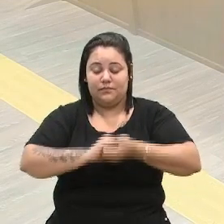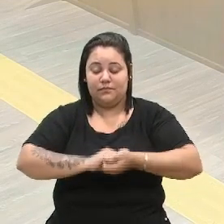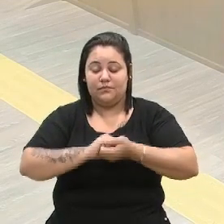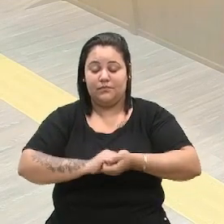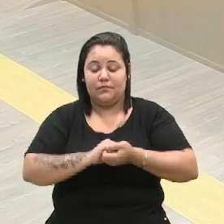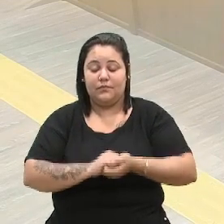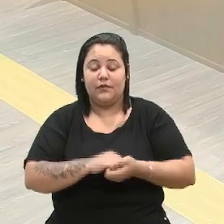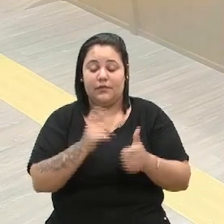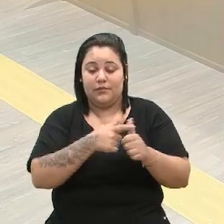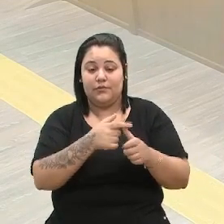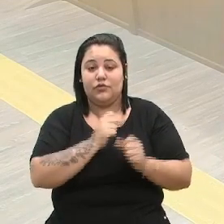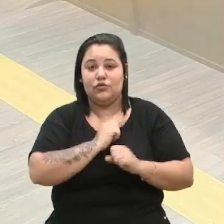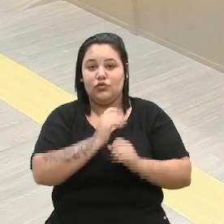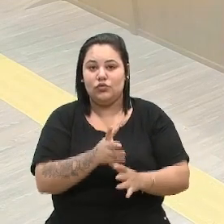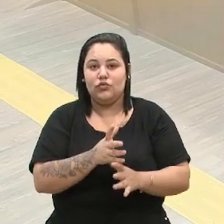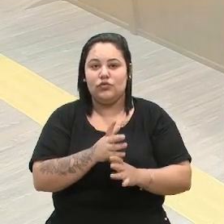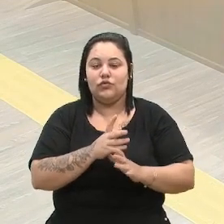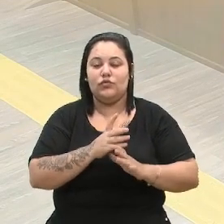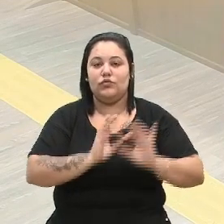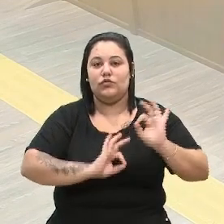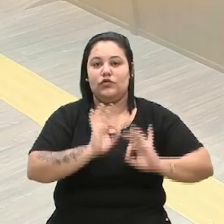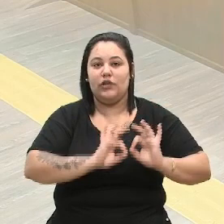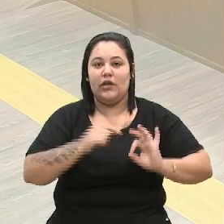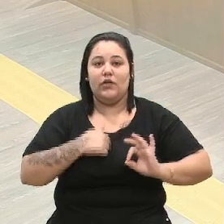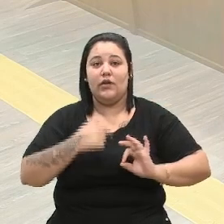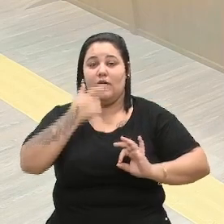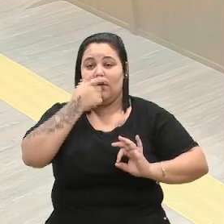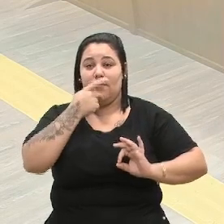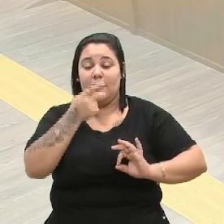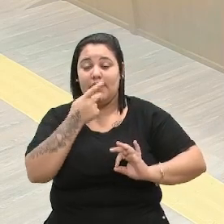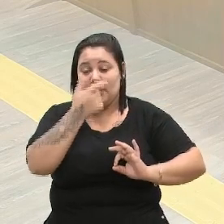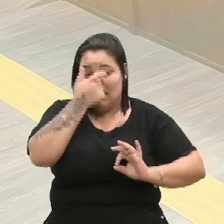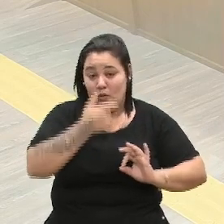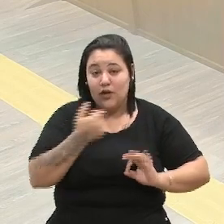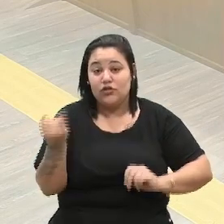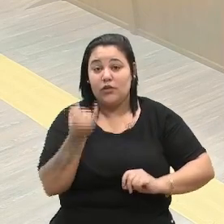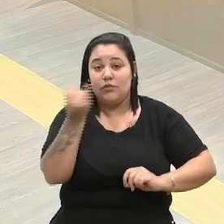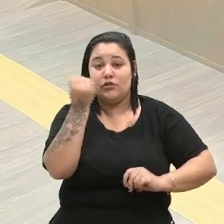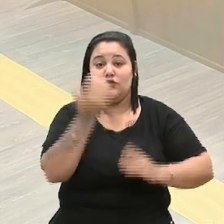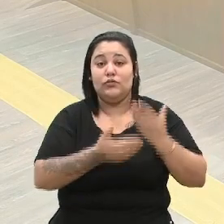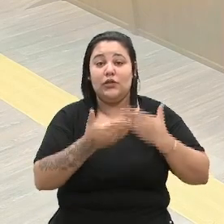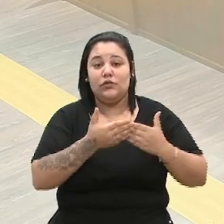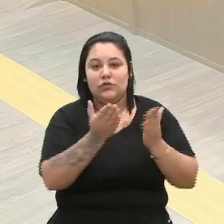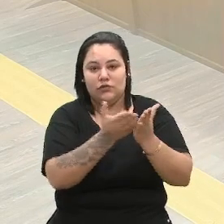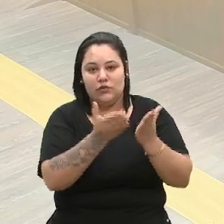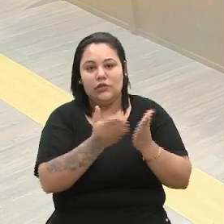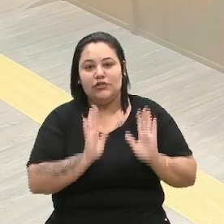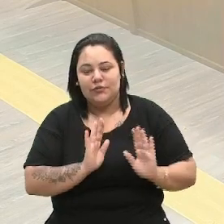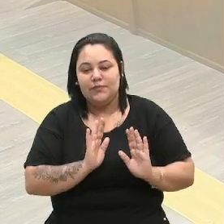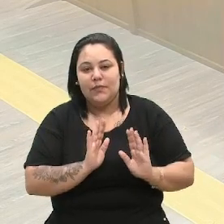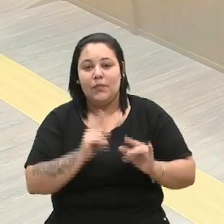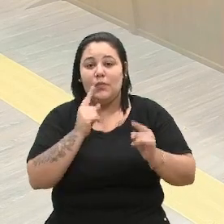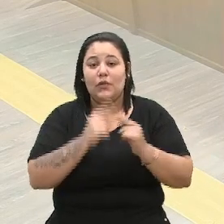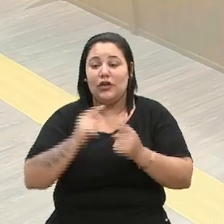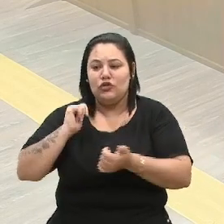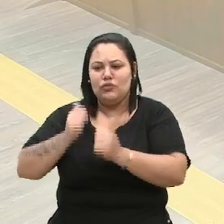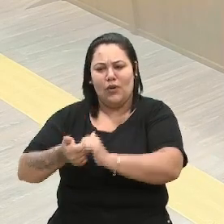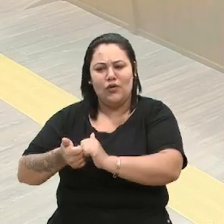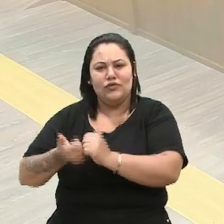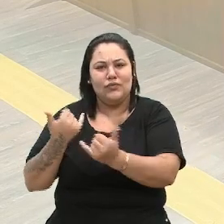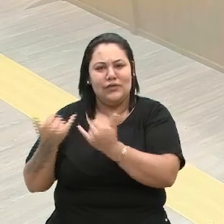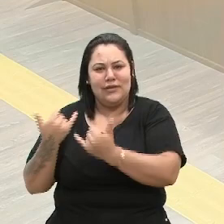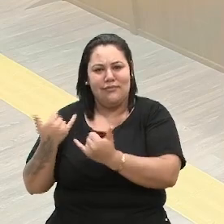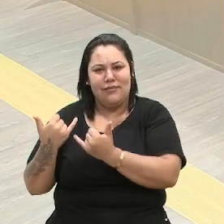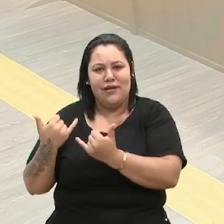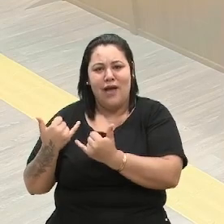do projeto, e até ele comentava, né, que eu acho que vai ser importantíssimo para os estudantes, principalmente. Porque no esporte, muitos